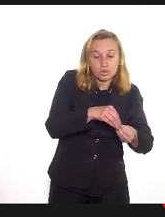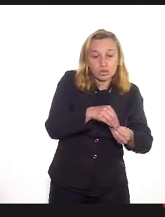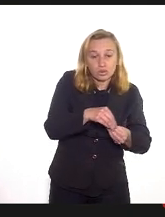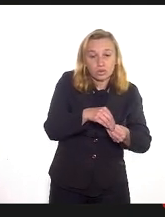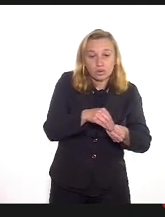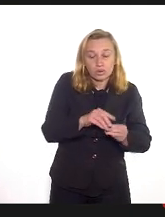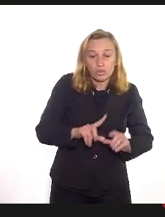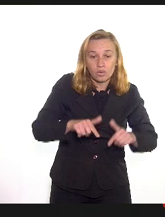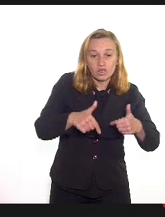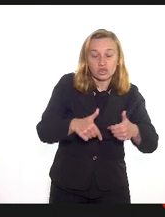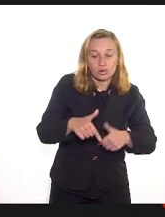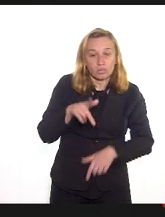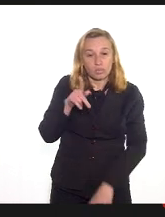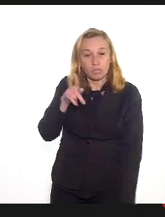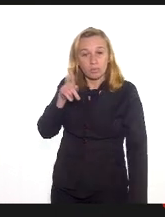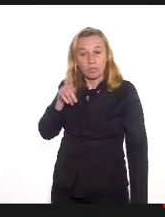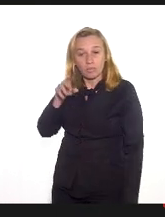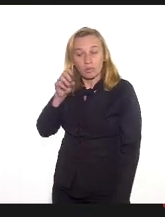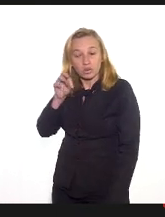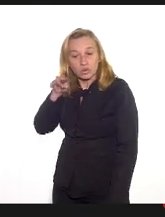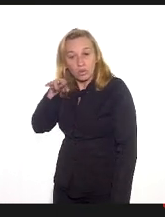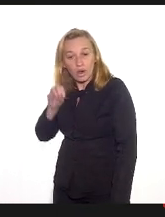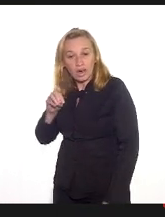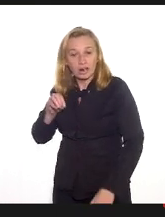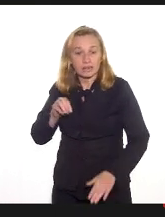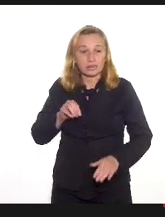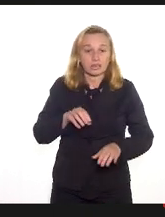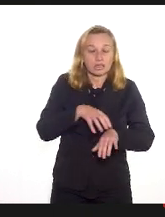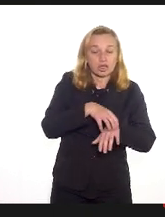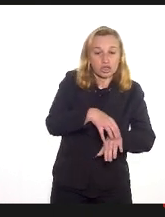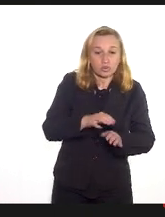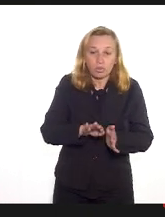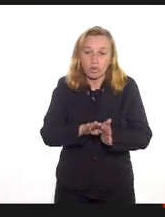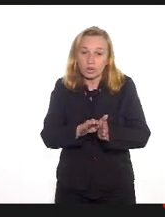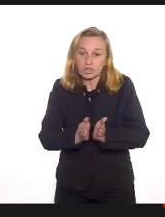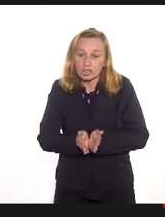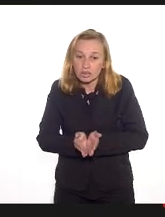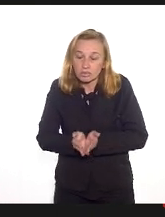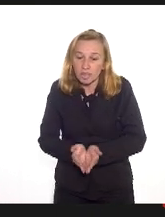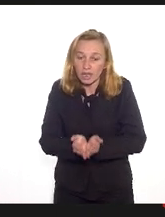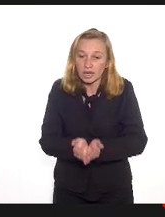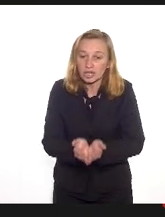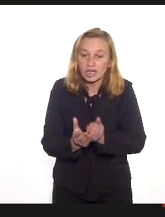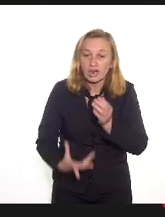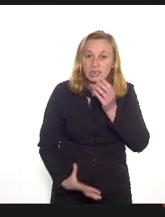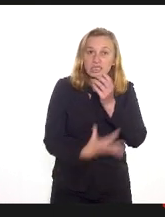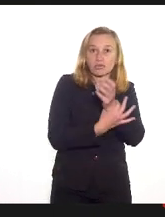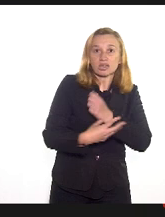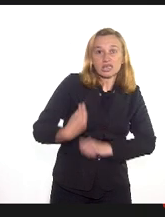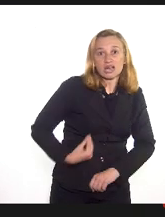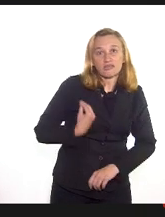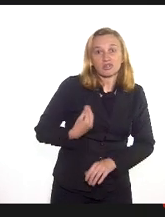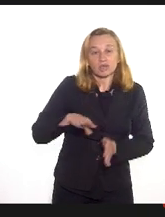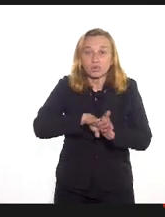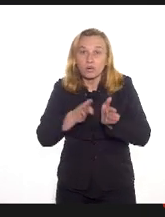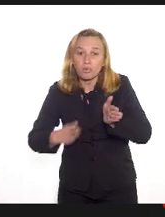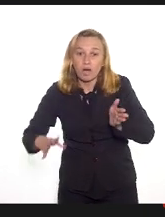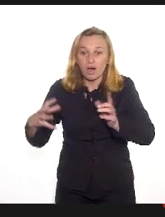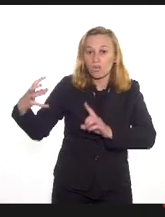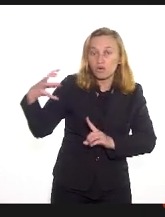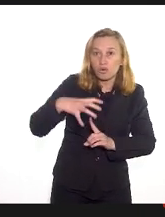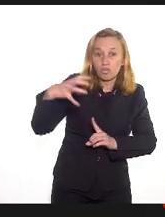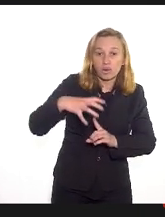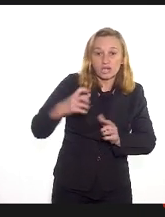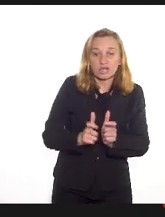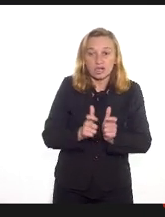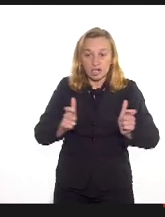operações portuárias, transporte marítimo, a segurança e a preservação da vida do mar, com a grande influência